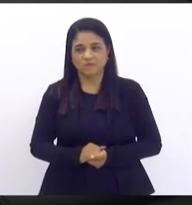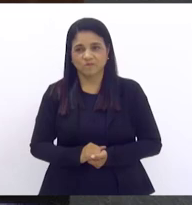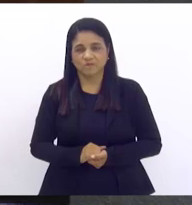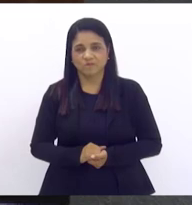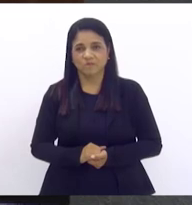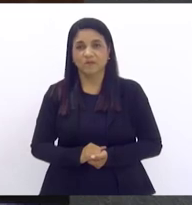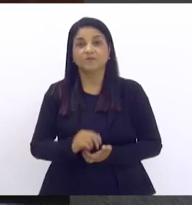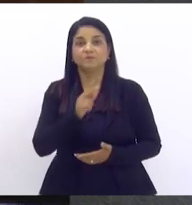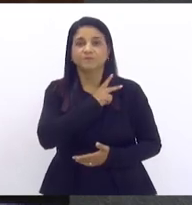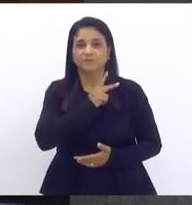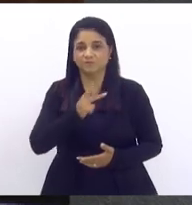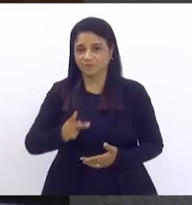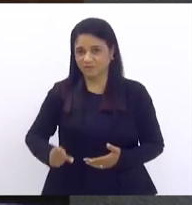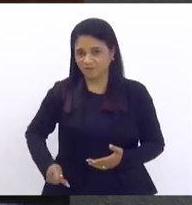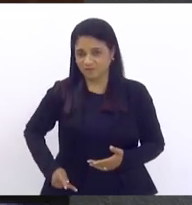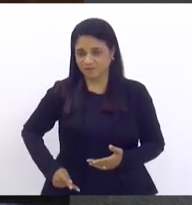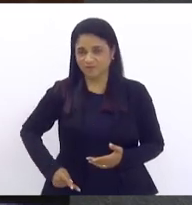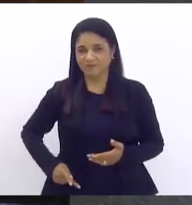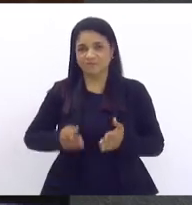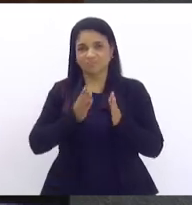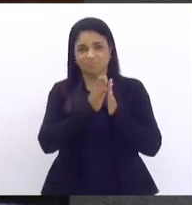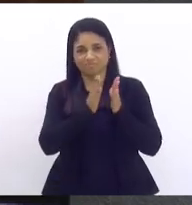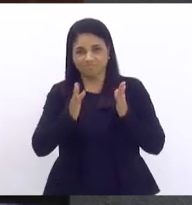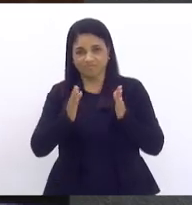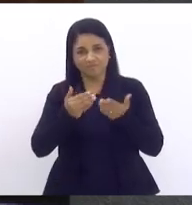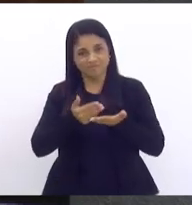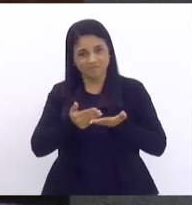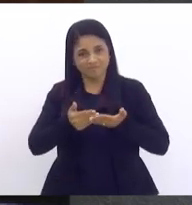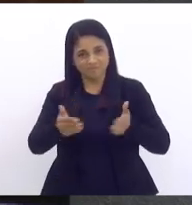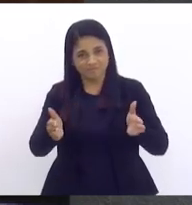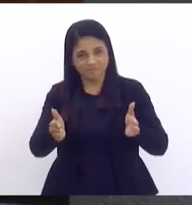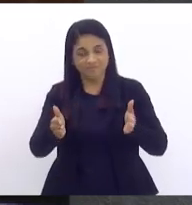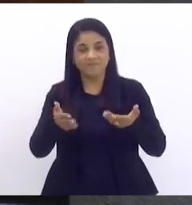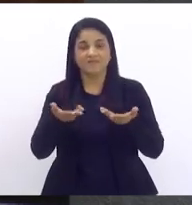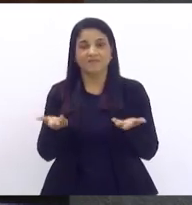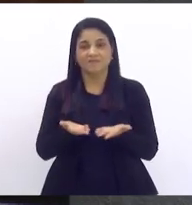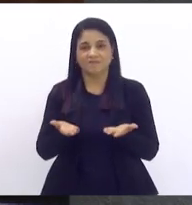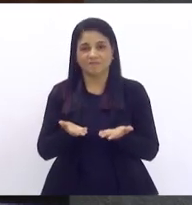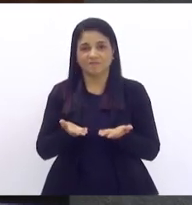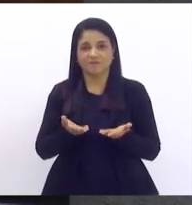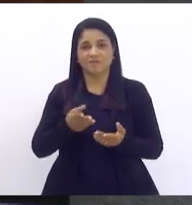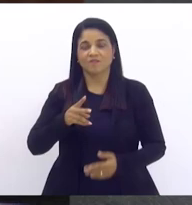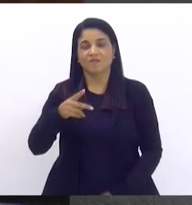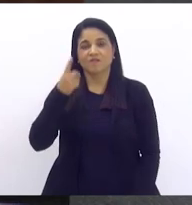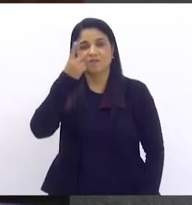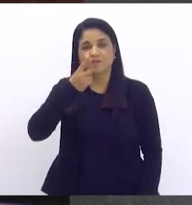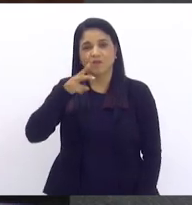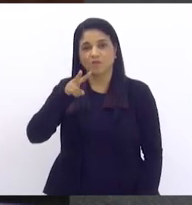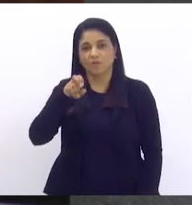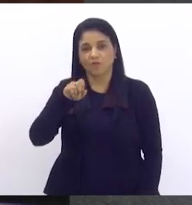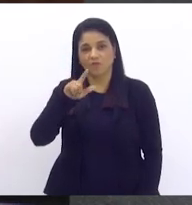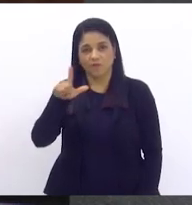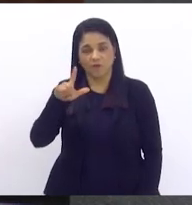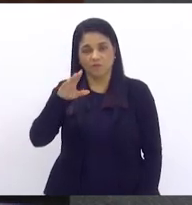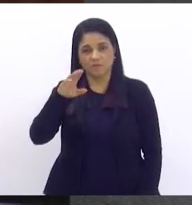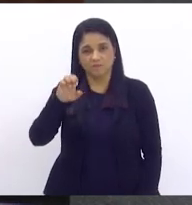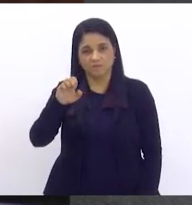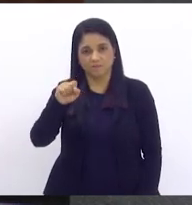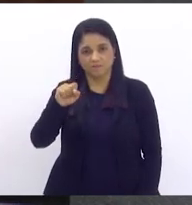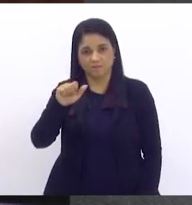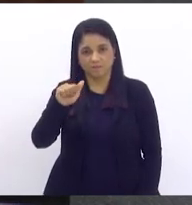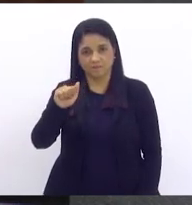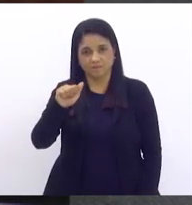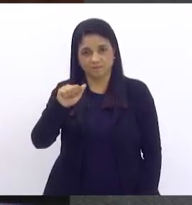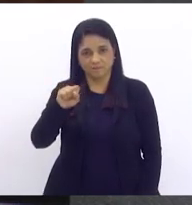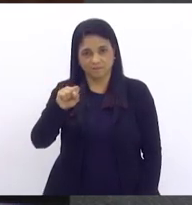Senhor presidente do expediente inicial, deputado Valda Ceasa.